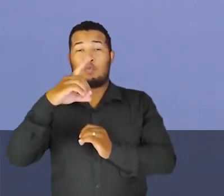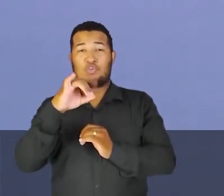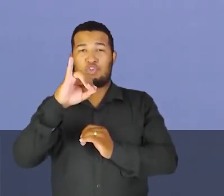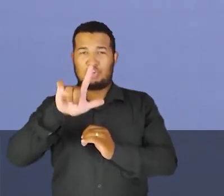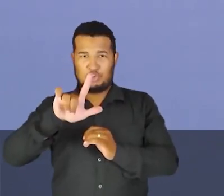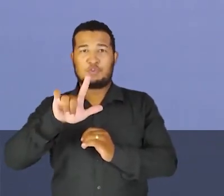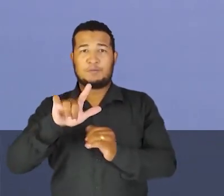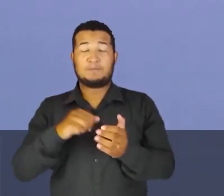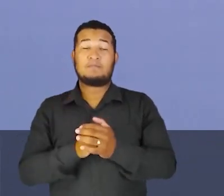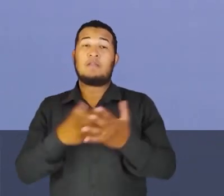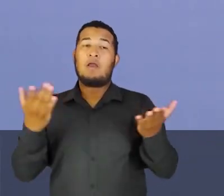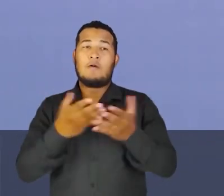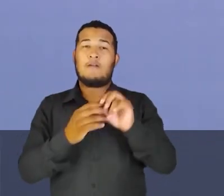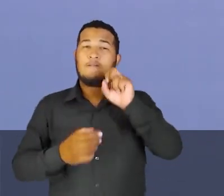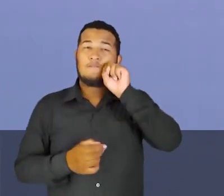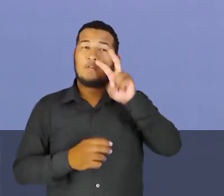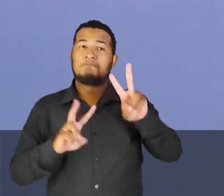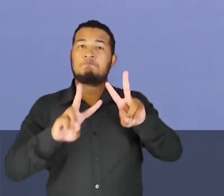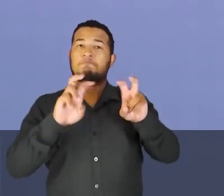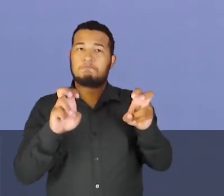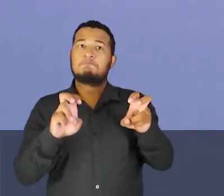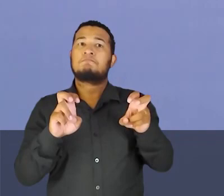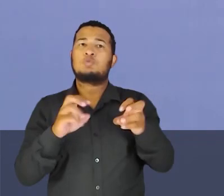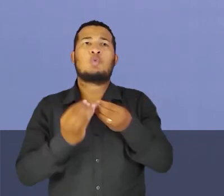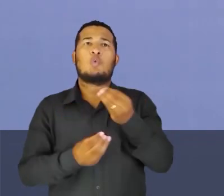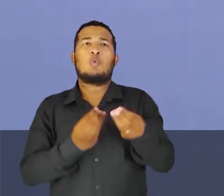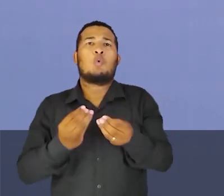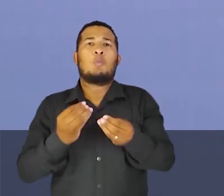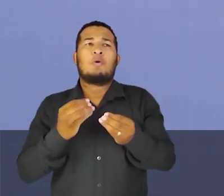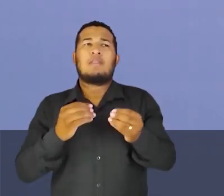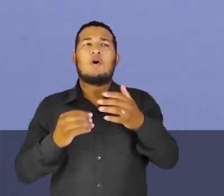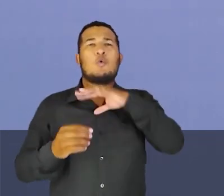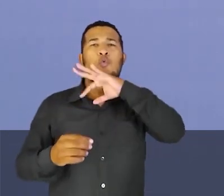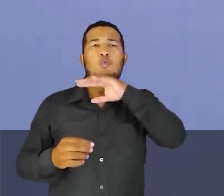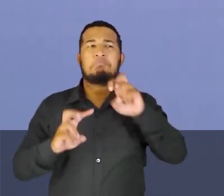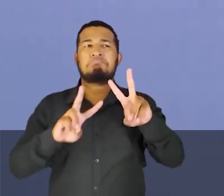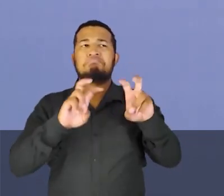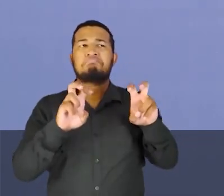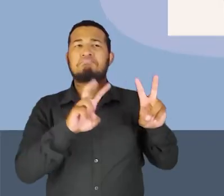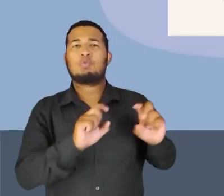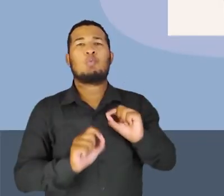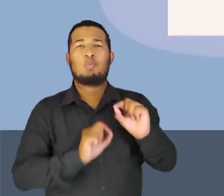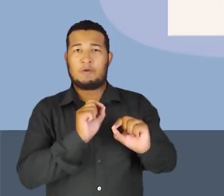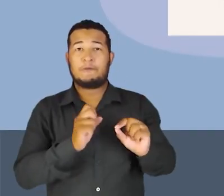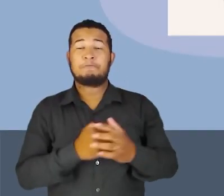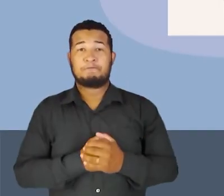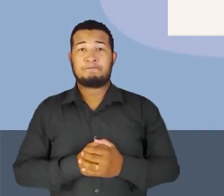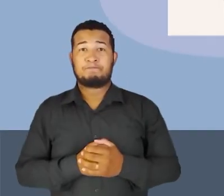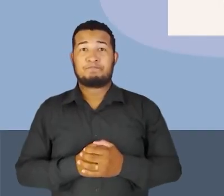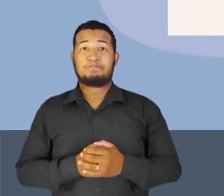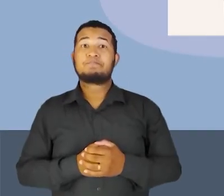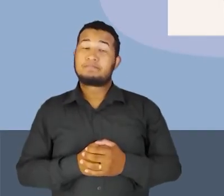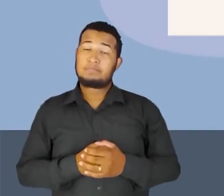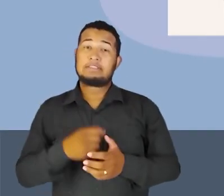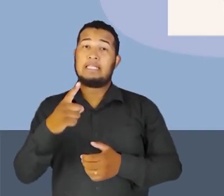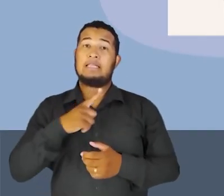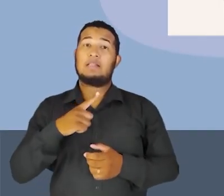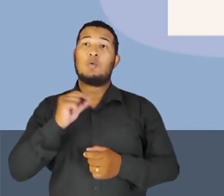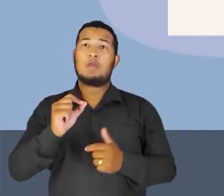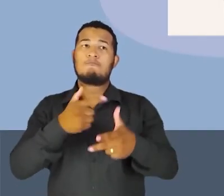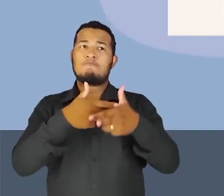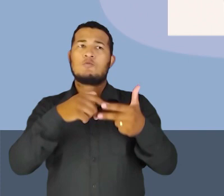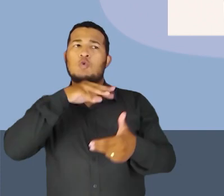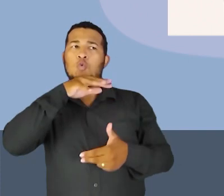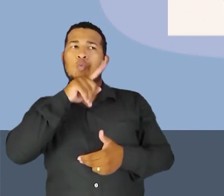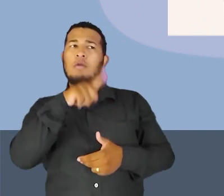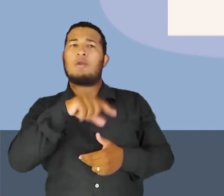vamos verificar um pouco sobre as desvantagens que esse método pode ter. Observe na imagem, por favor. Então, nós temos aí as desvantagens,